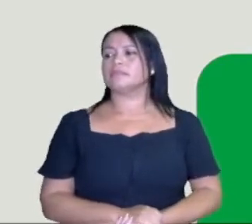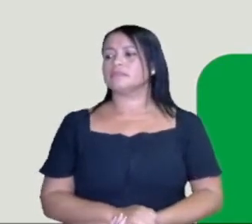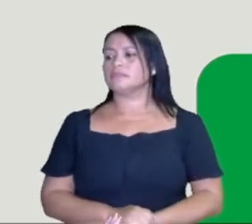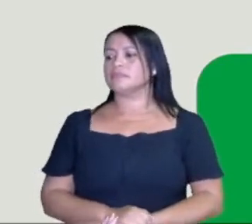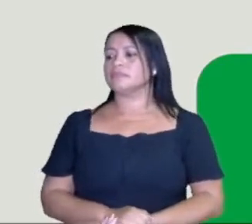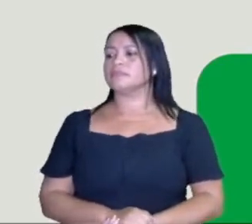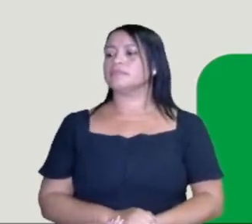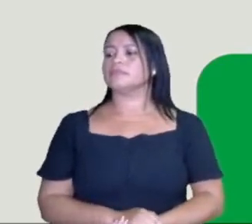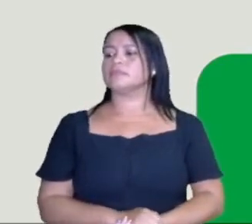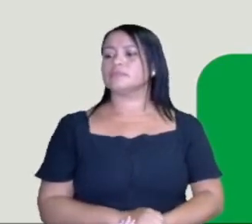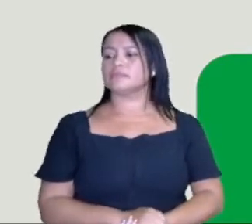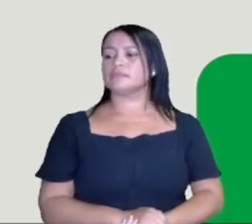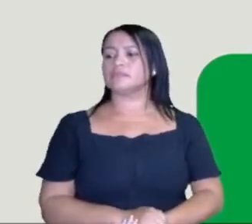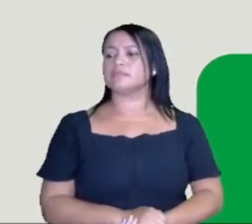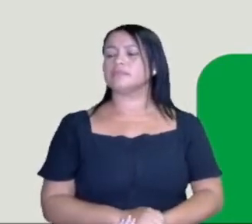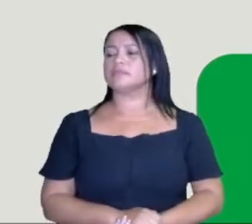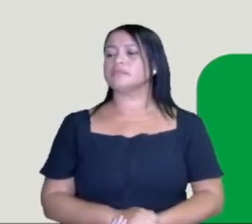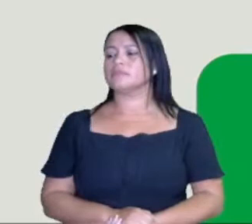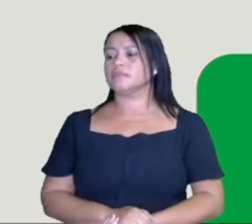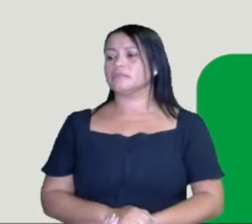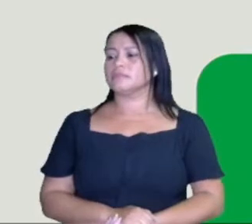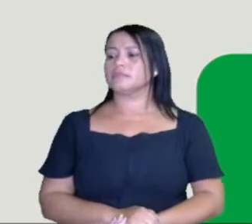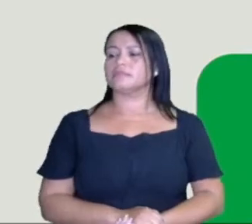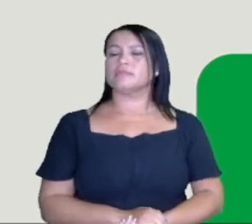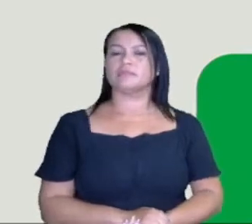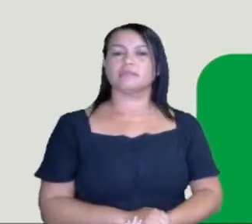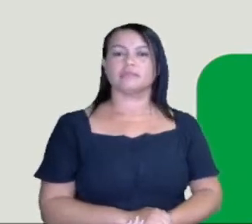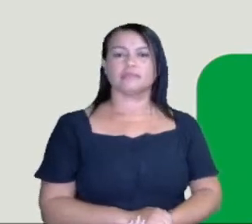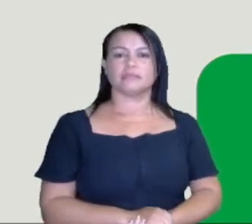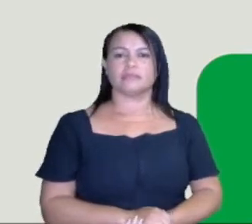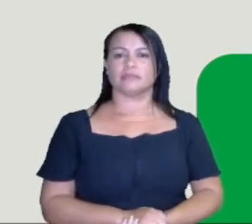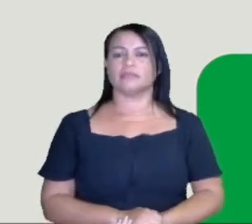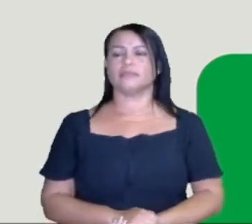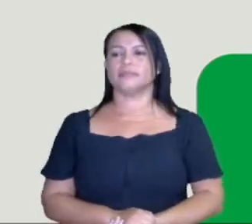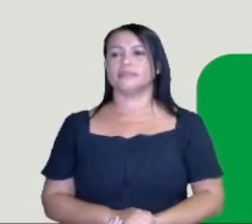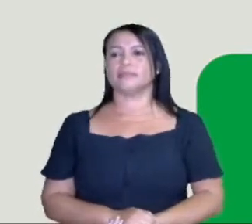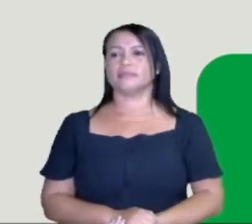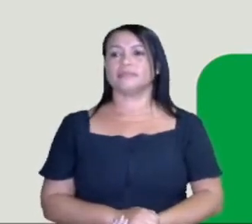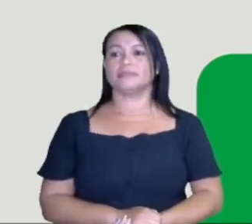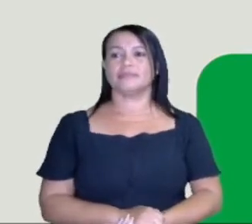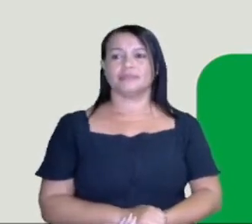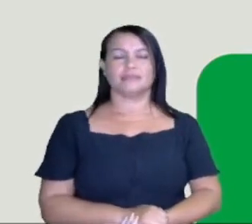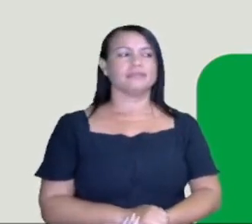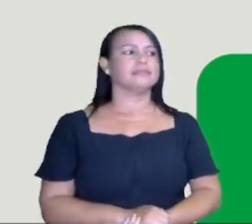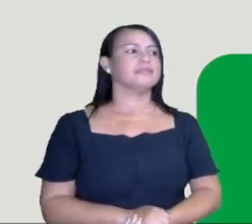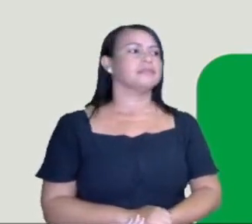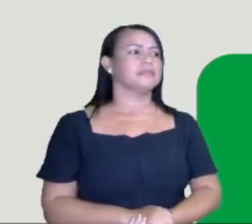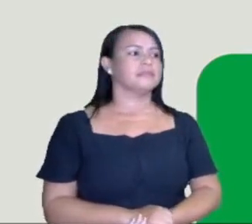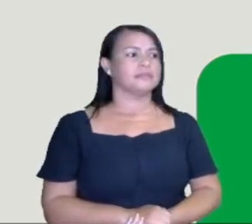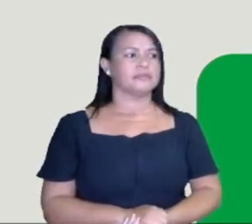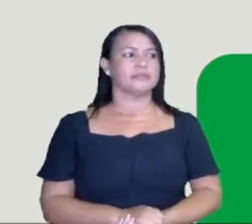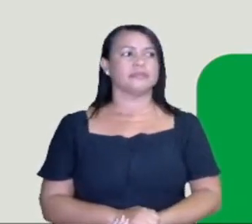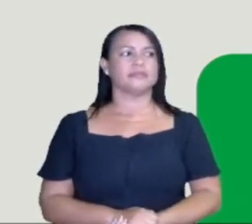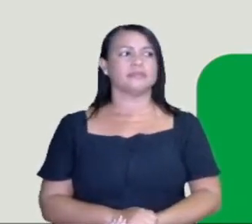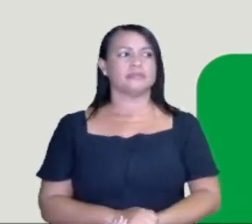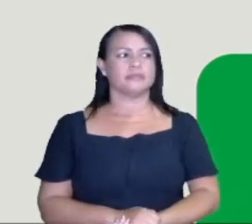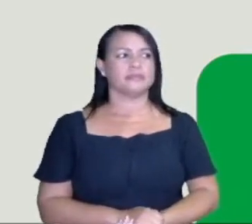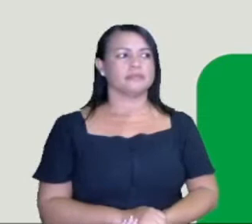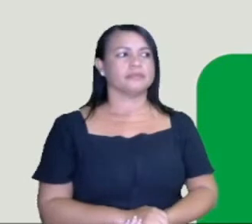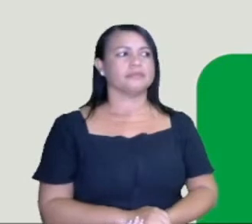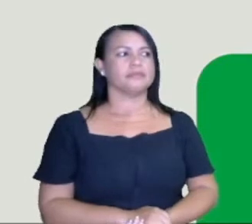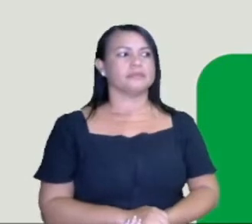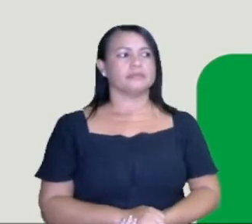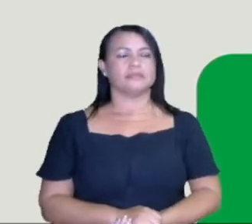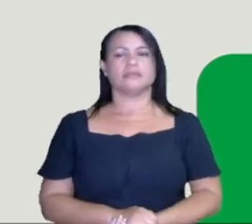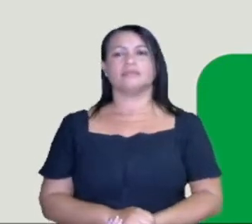like an adult. At this rate, I'll be eligible for Social Security